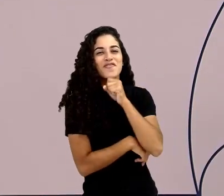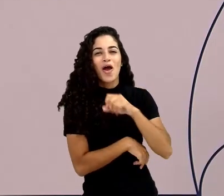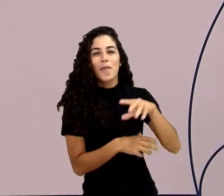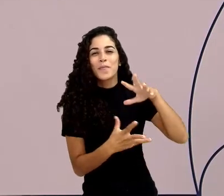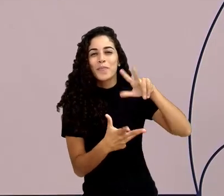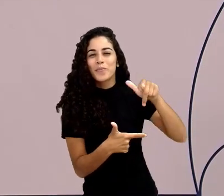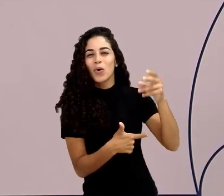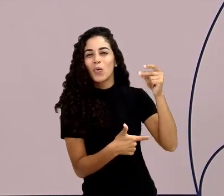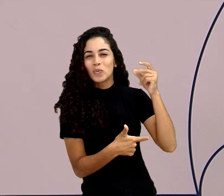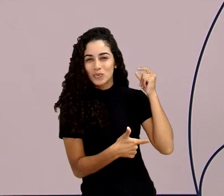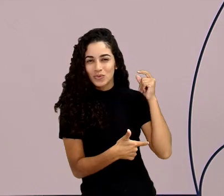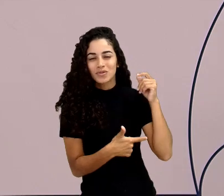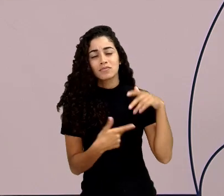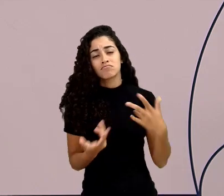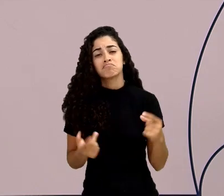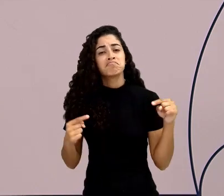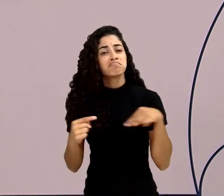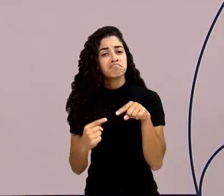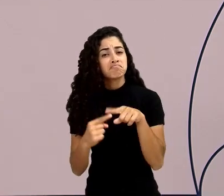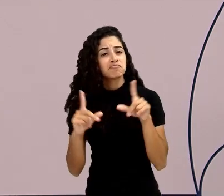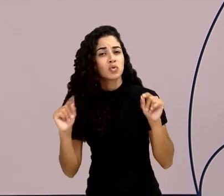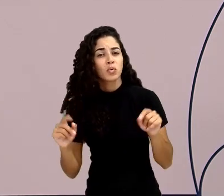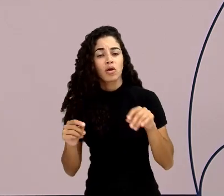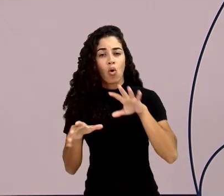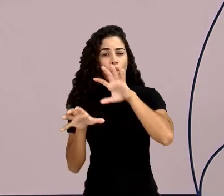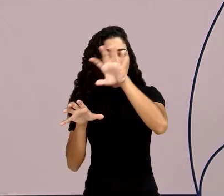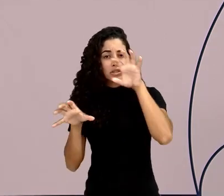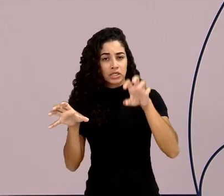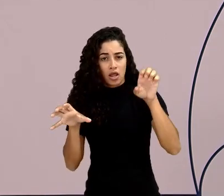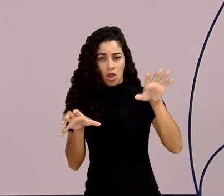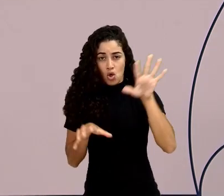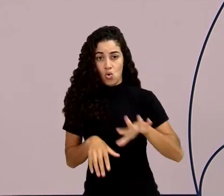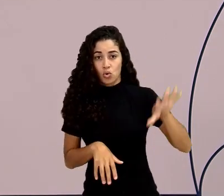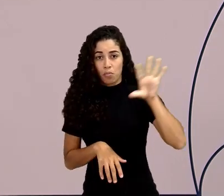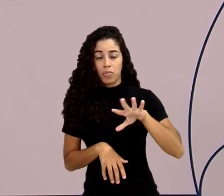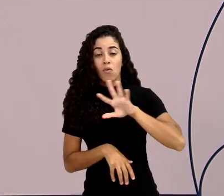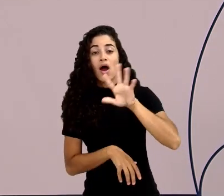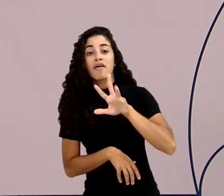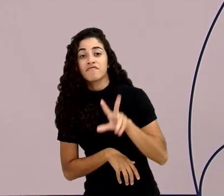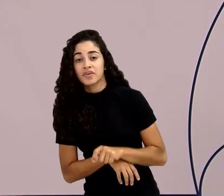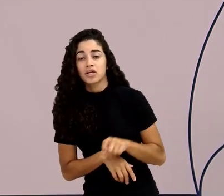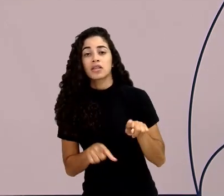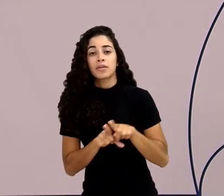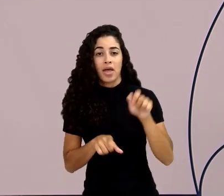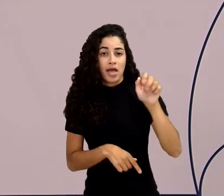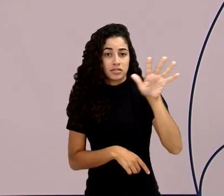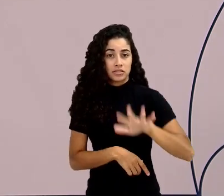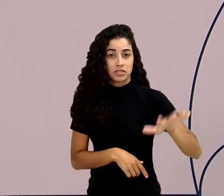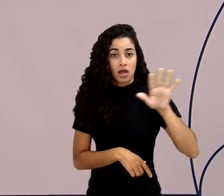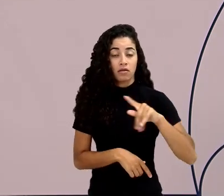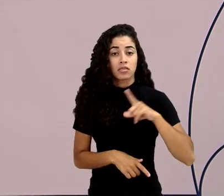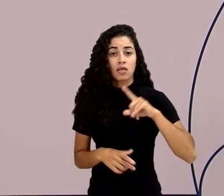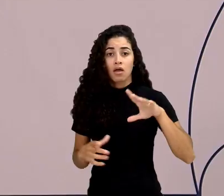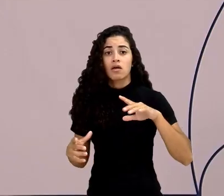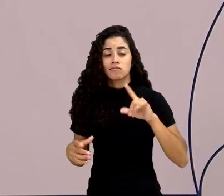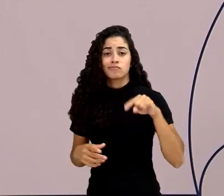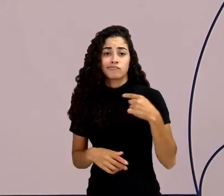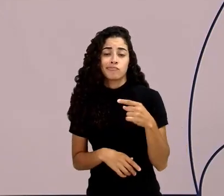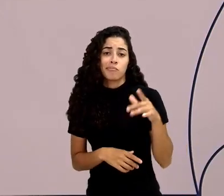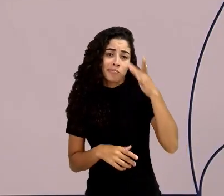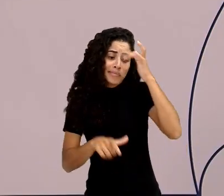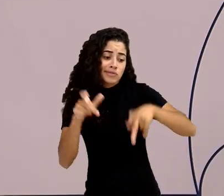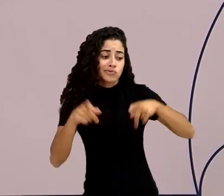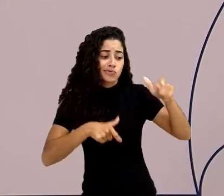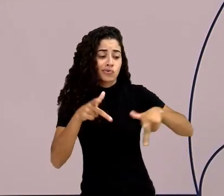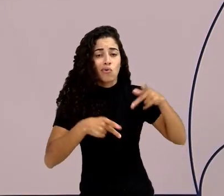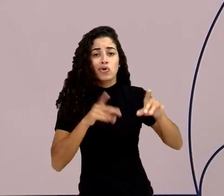está se referindo ao continente europeu, africano e asiático. Era o mundo que se conhecia naquele